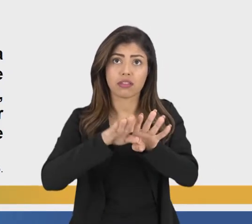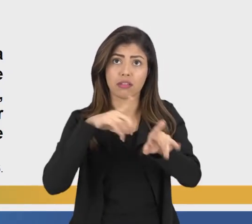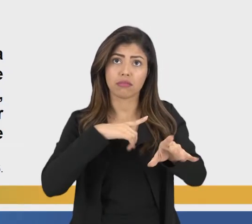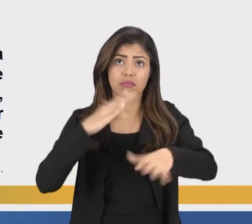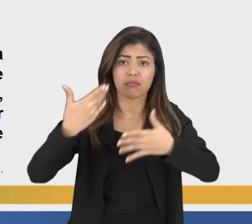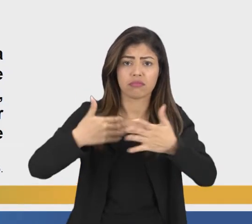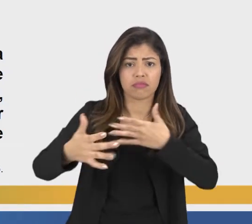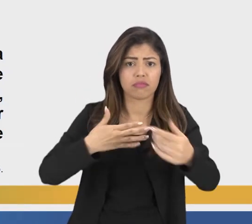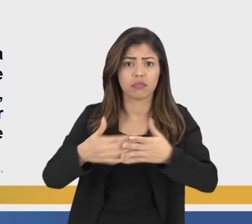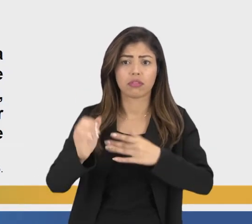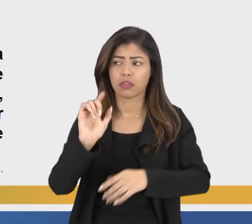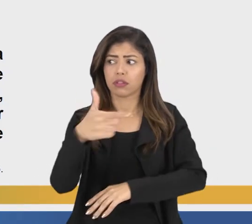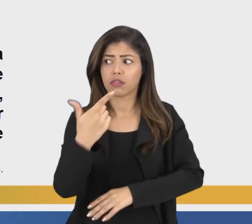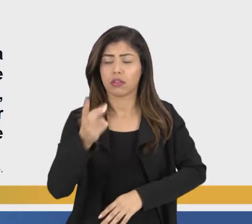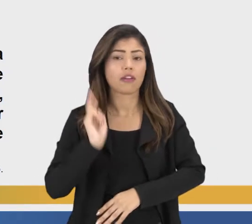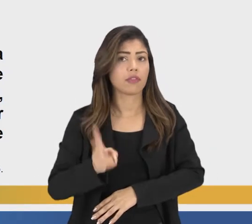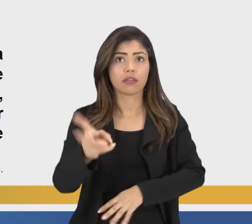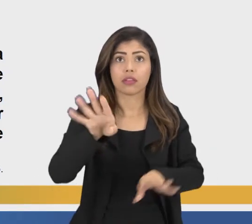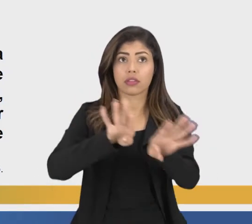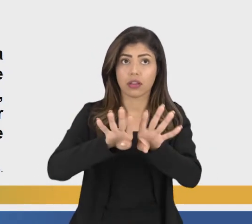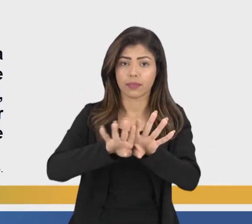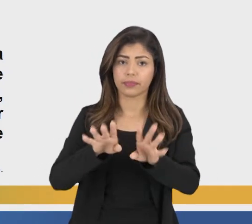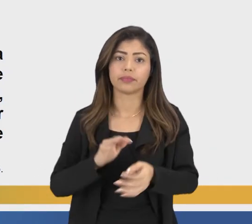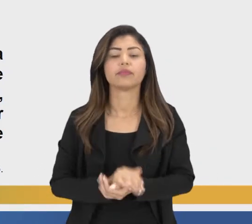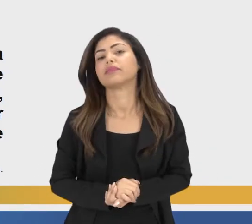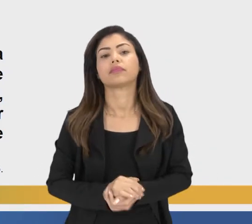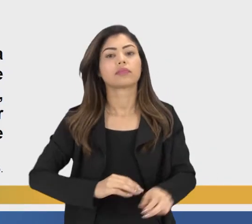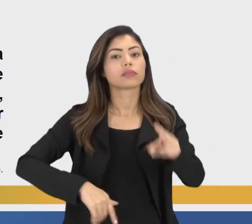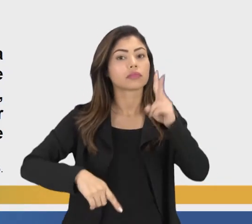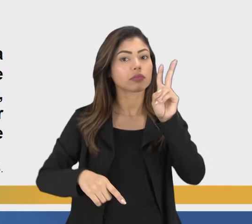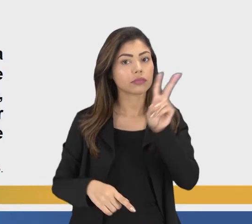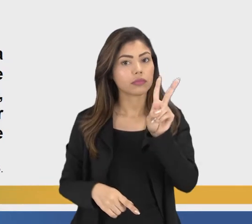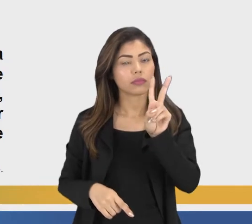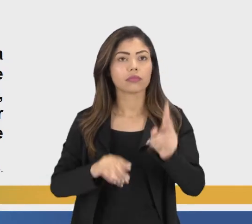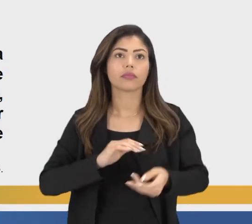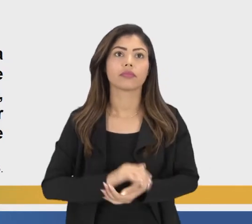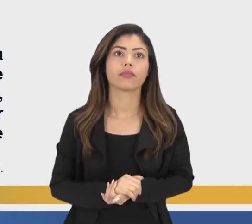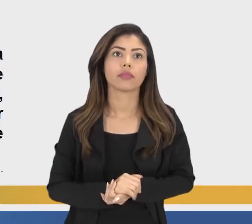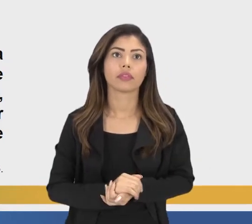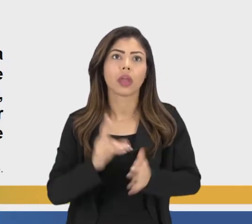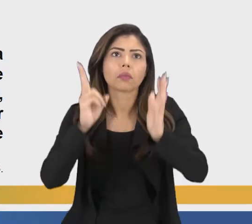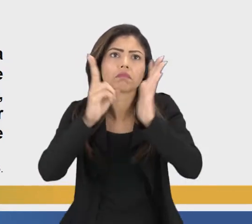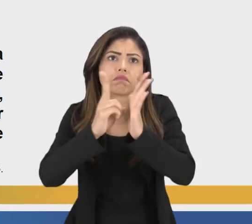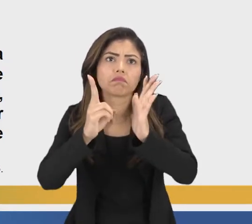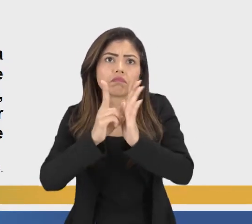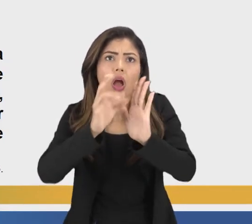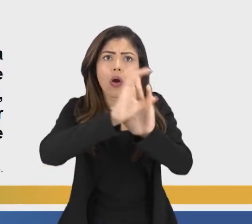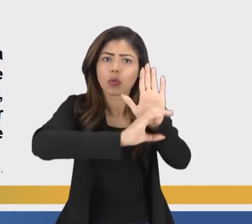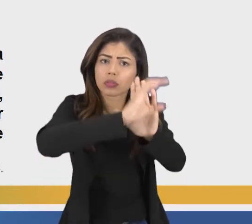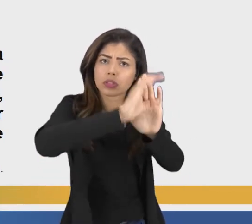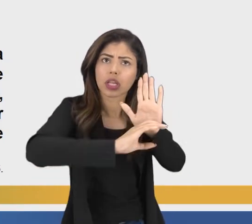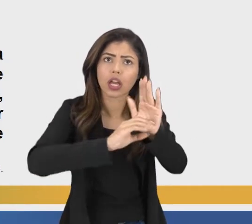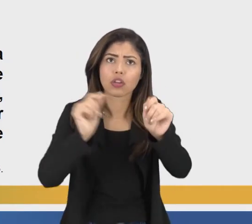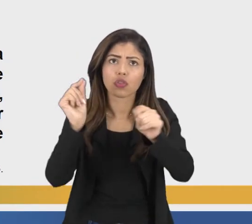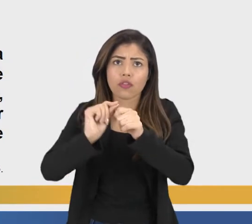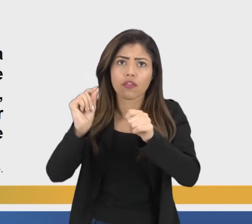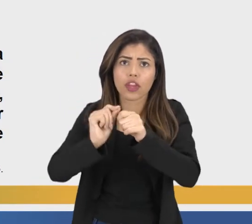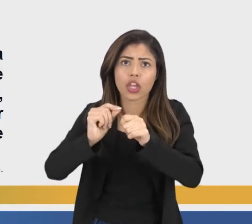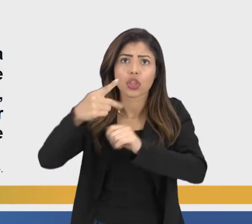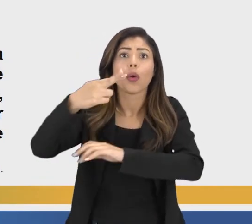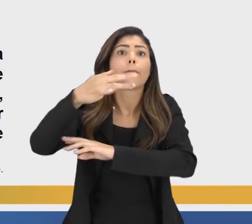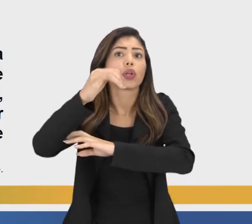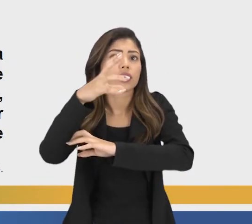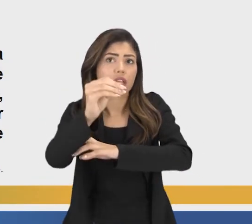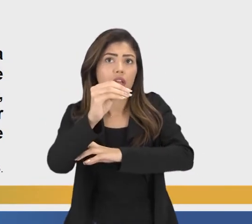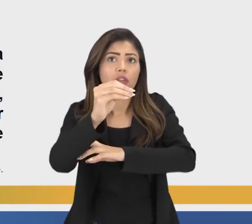outro. Vamos ao texto 2? Índio é um conceito construído no processo de conquista da